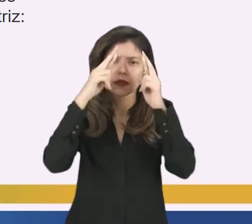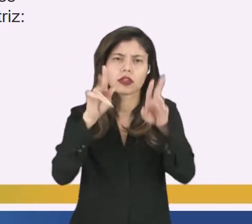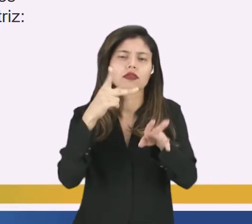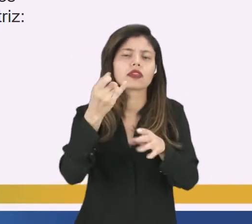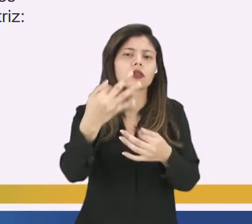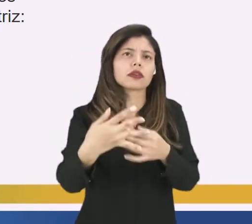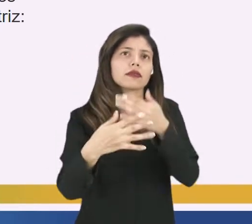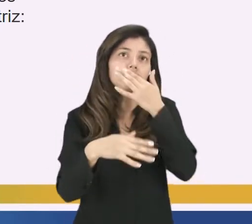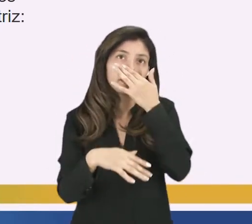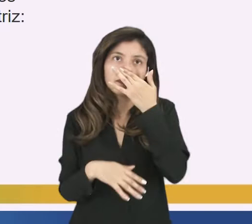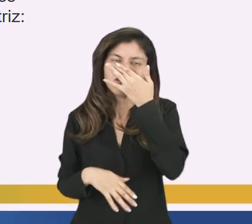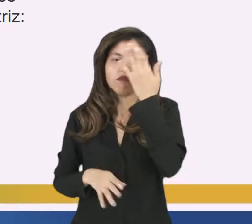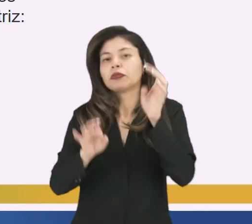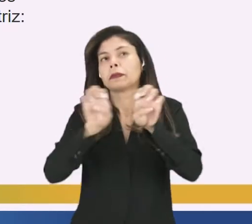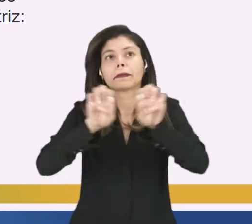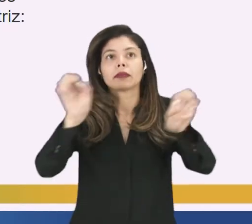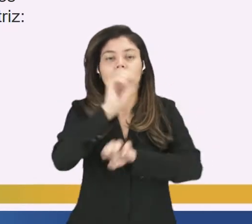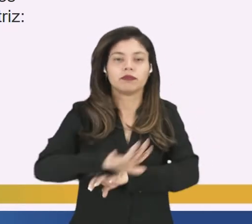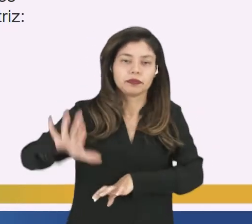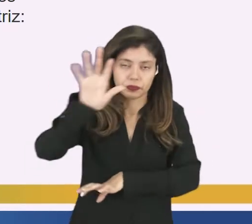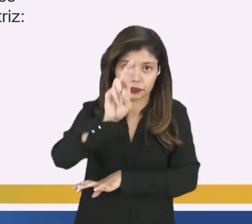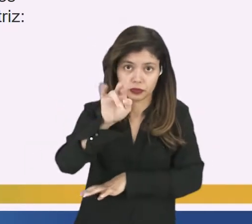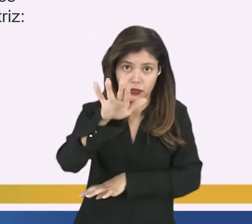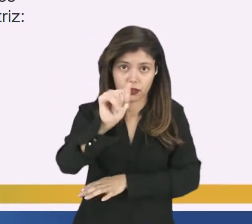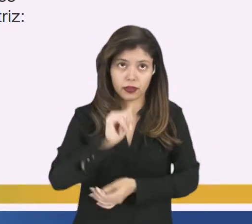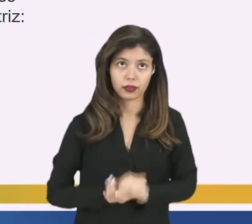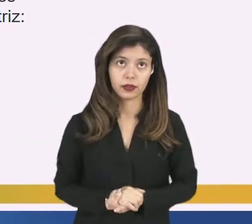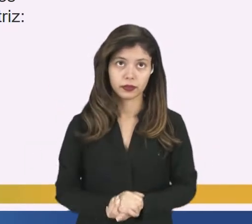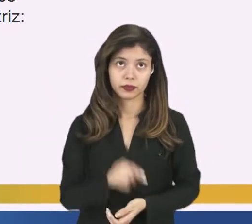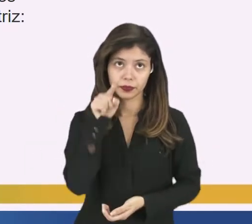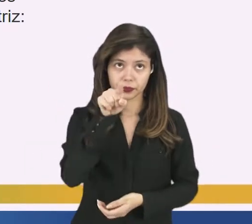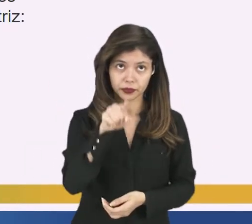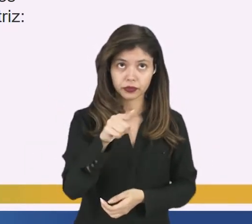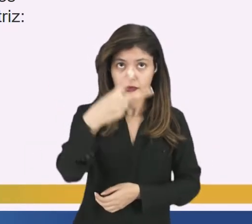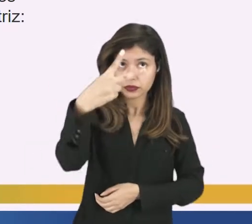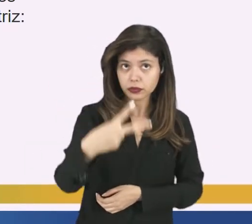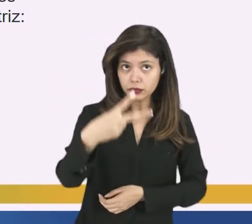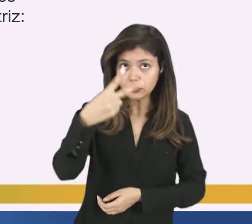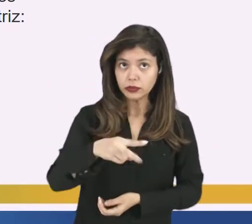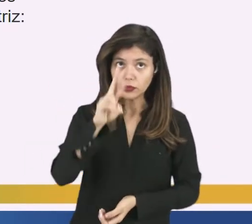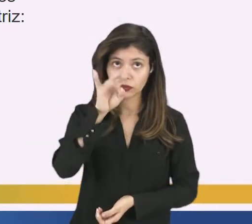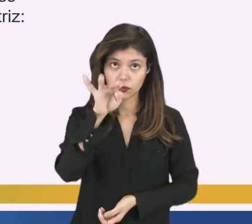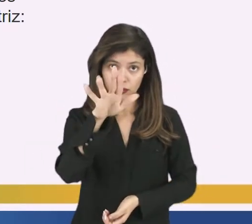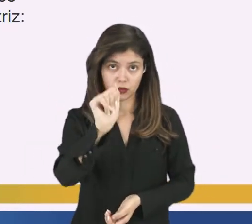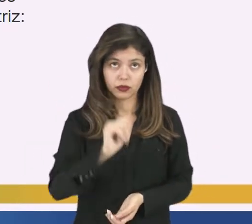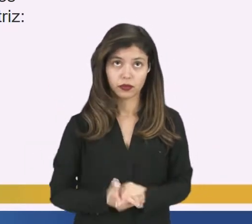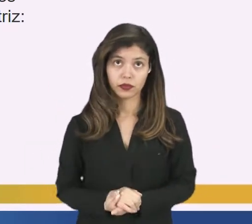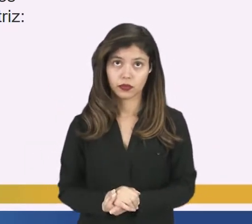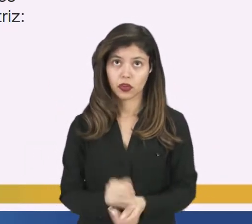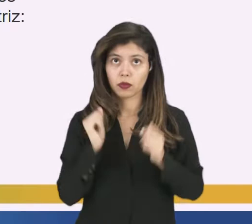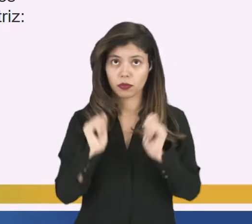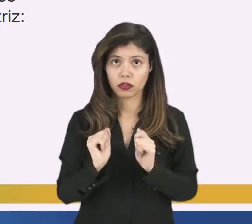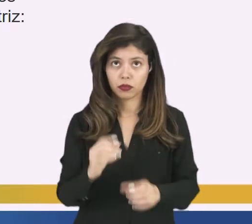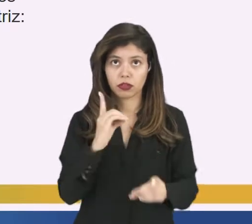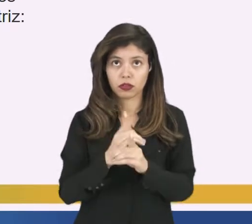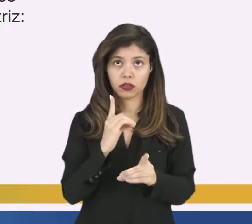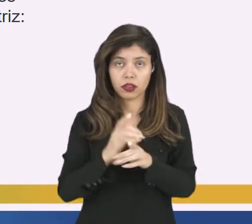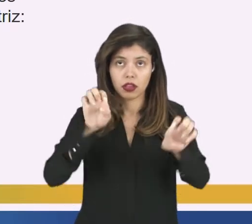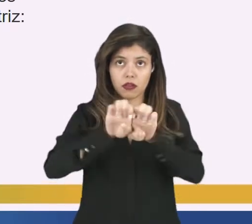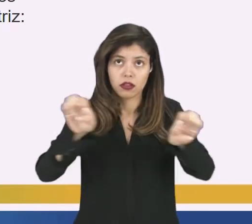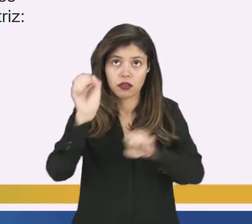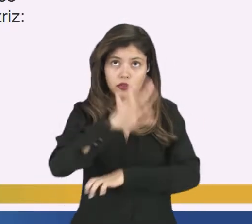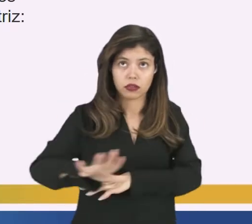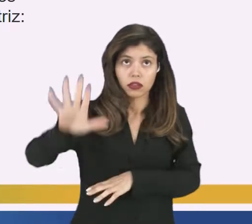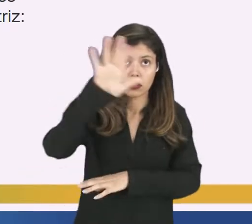equação da reta. Primeiro, vamos falar da equação geral. Nesse caso aqui, se dois pontos definem uma reta,